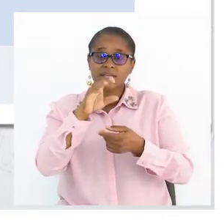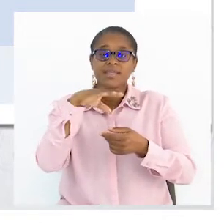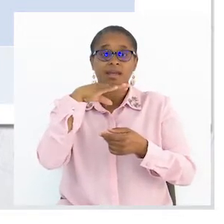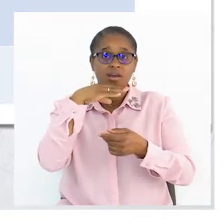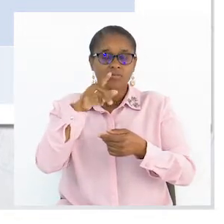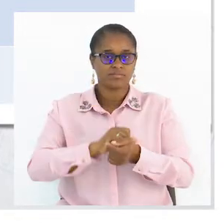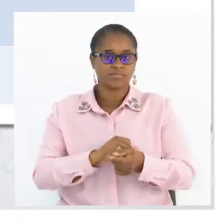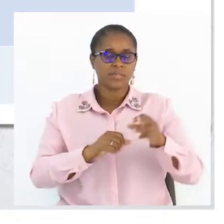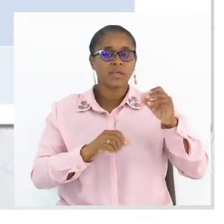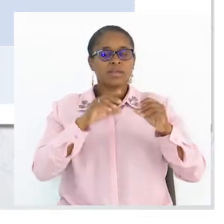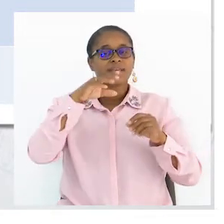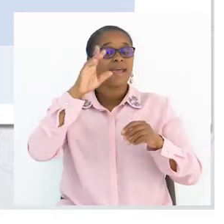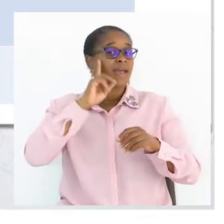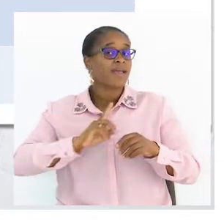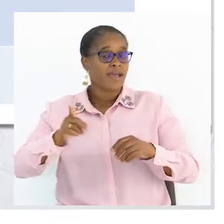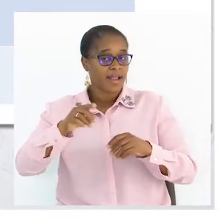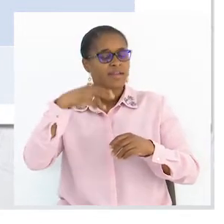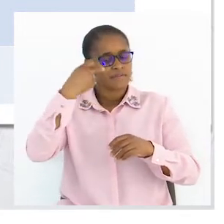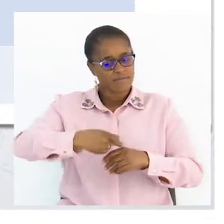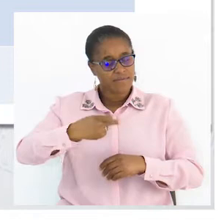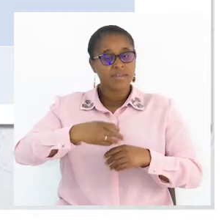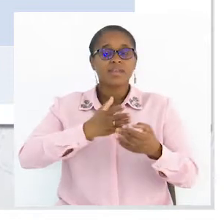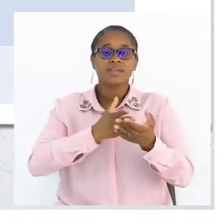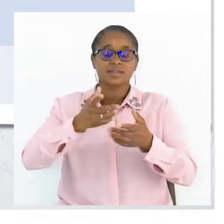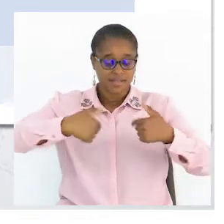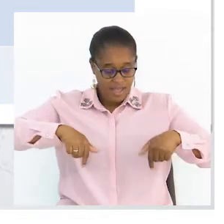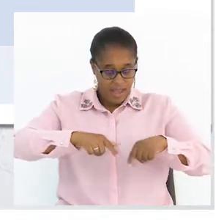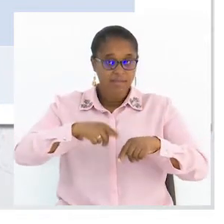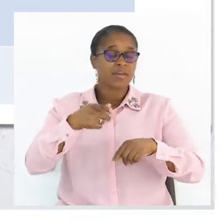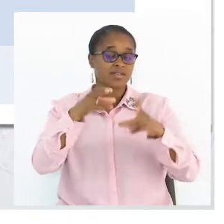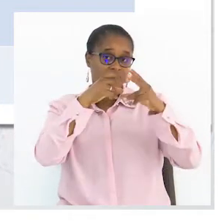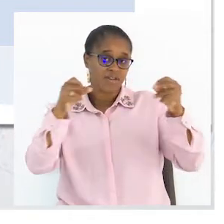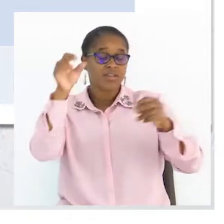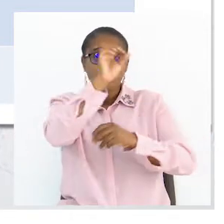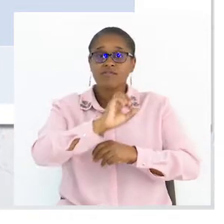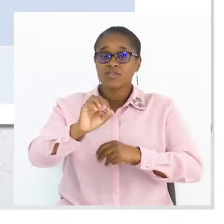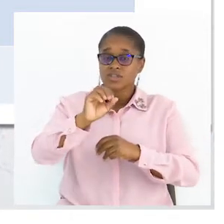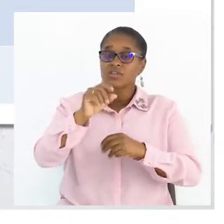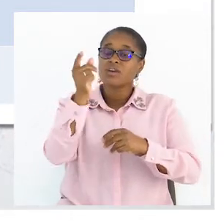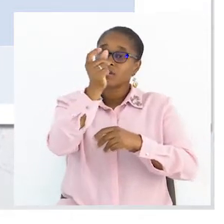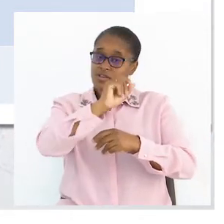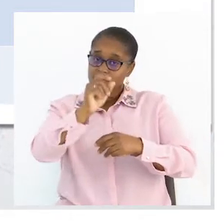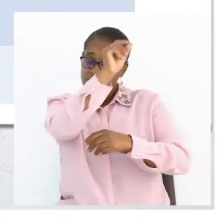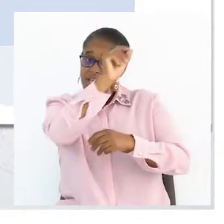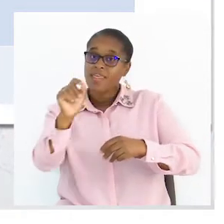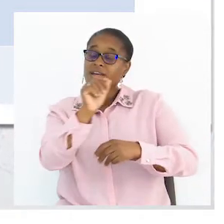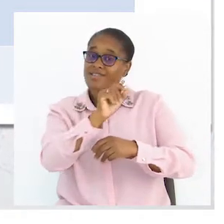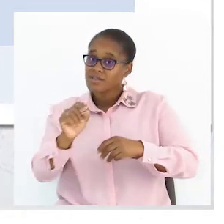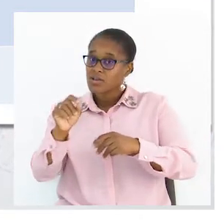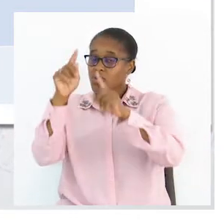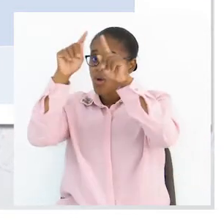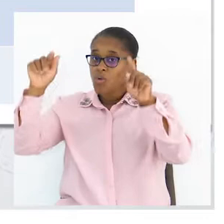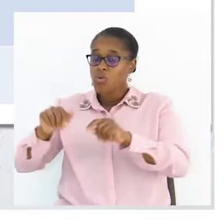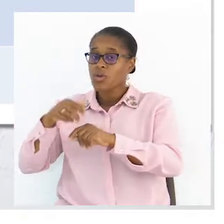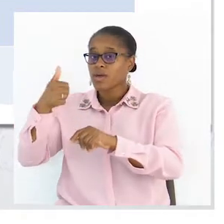na sala. São essas frases. Vocês vão ter agora que fazer a ligação com os da coluna B. Neste caso,